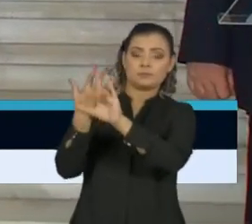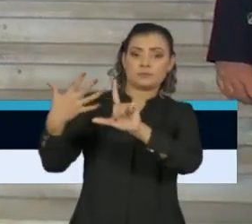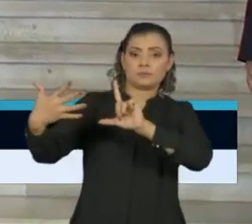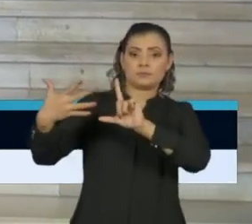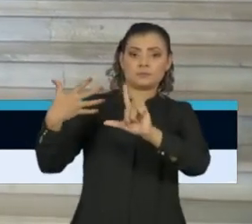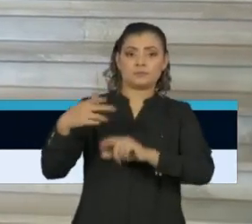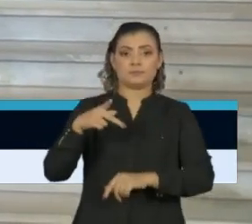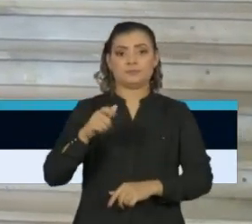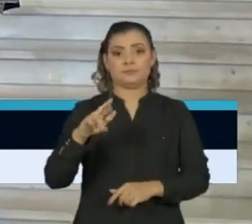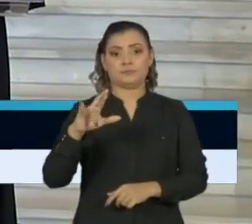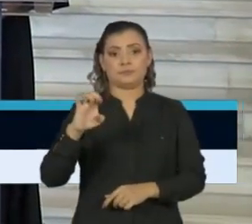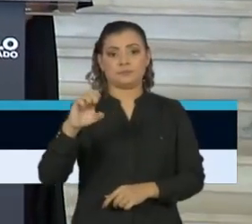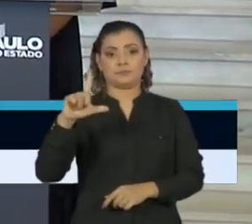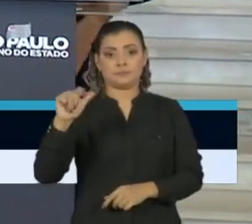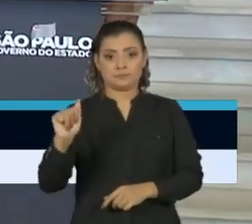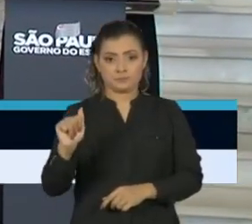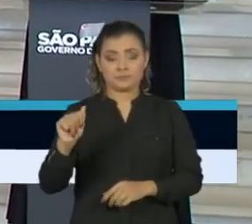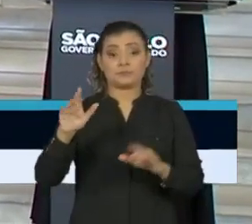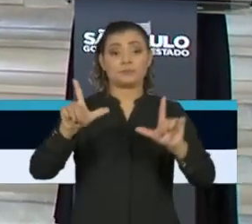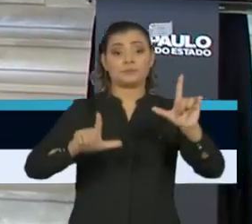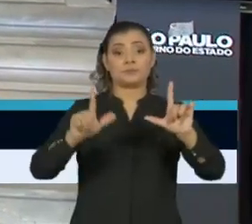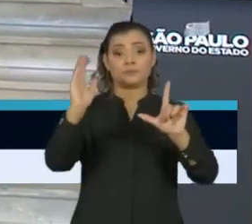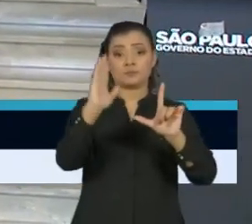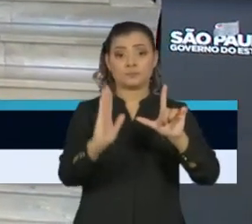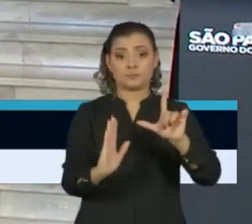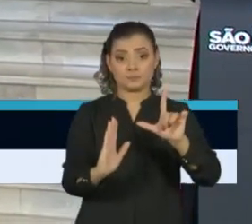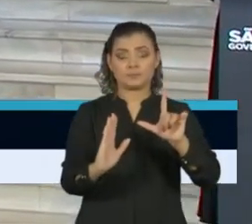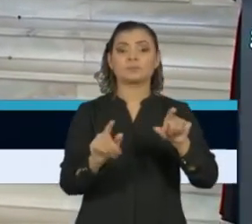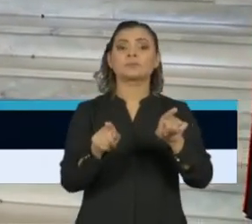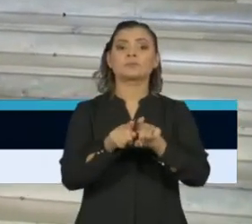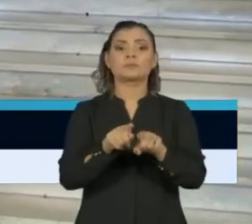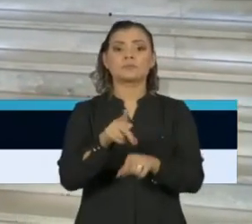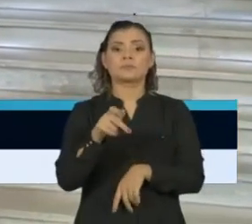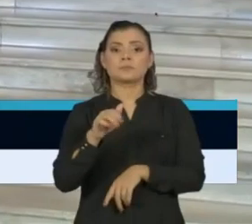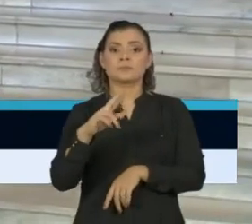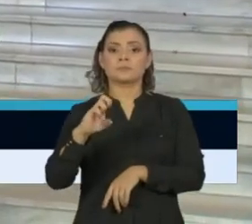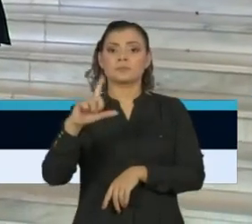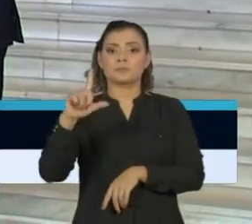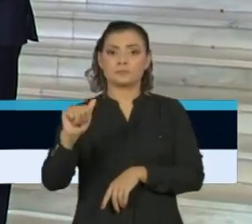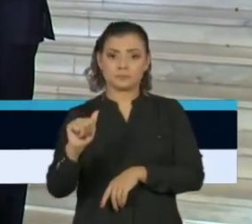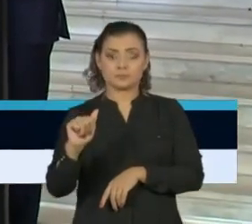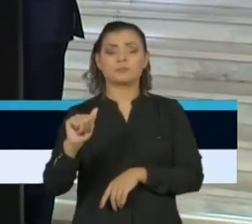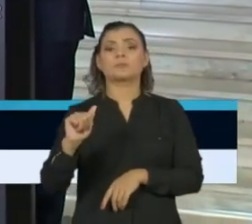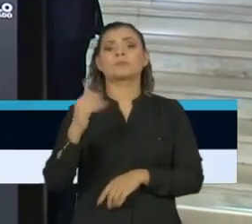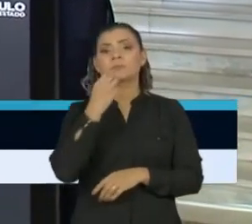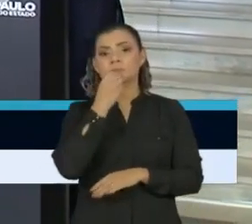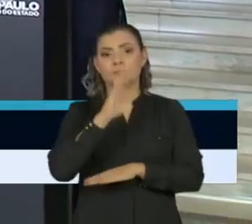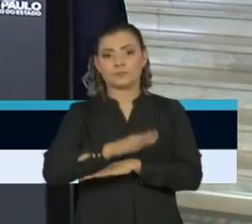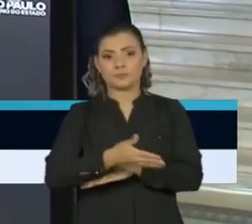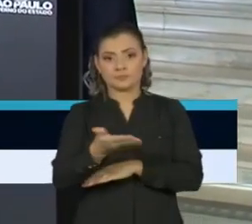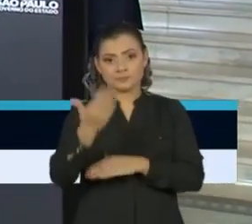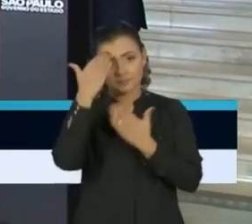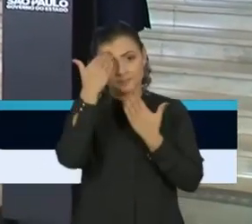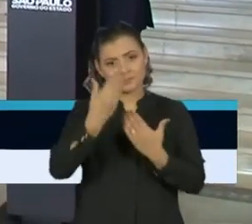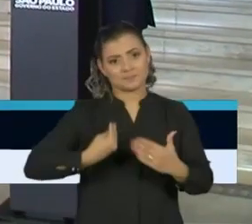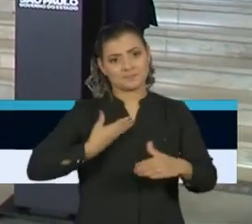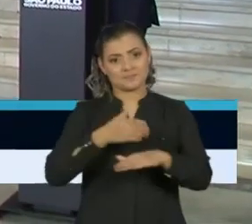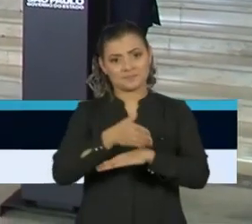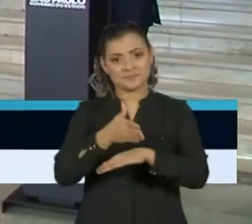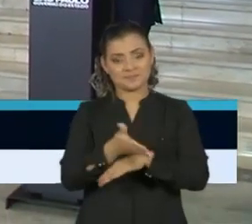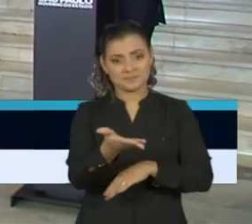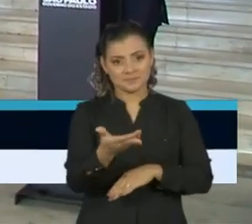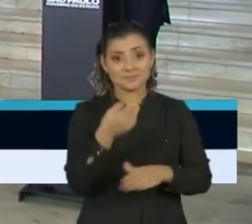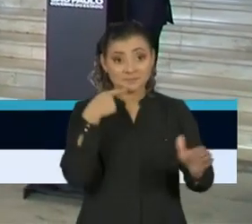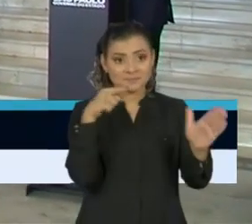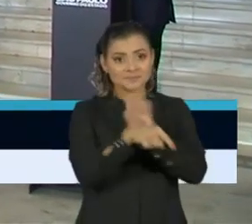Priscila Cash, que é da TV Brasil. A Priscila já está aqui em tela. Priscila, boa tarde. Obrigado por participar.